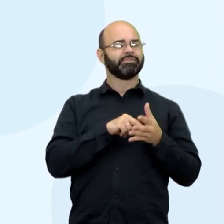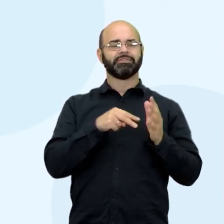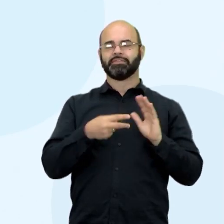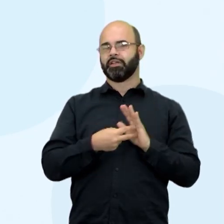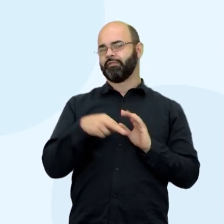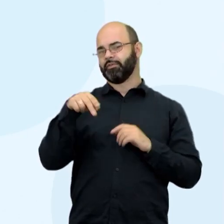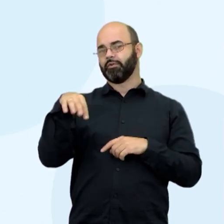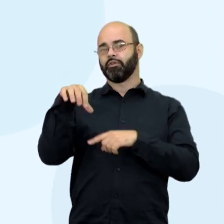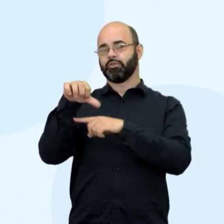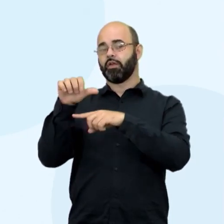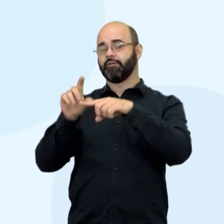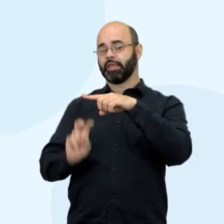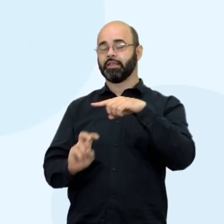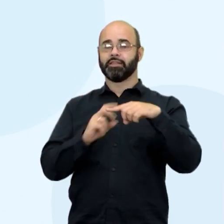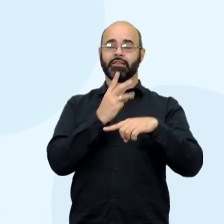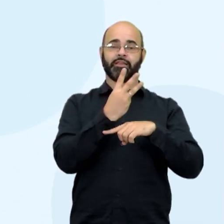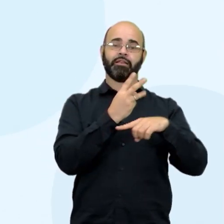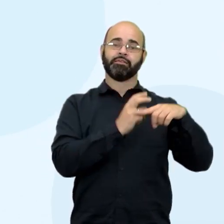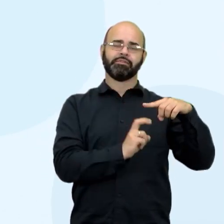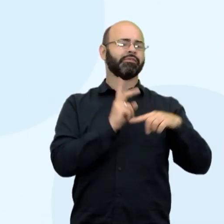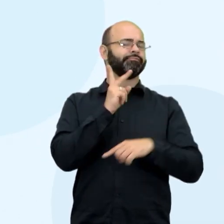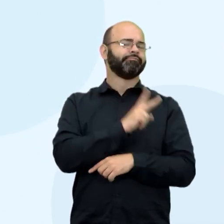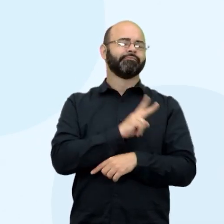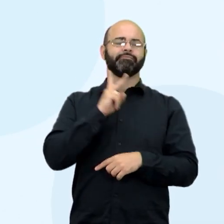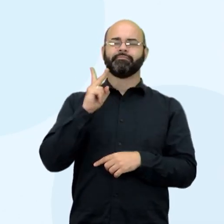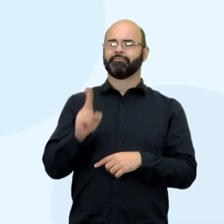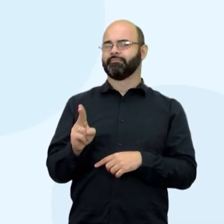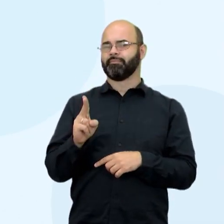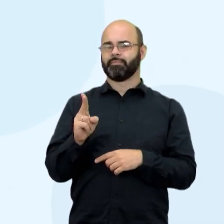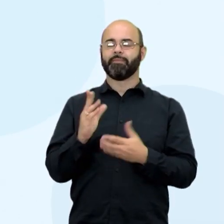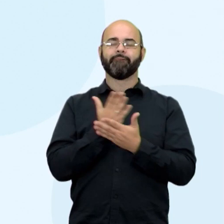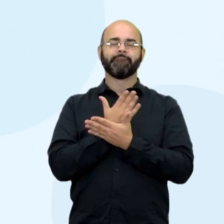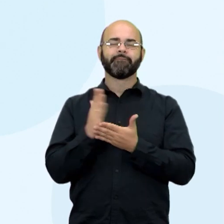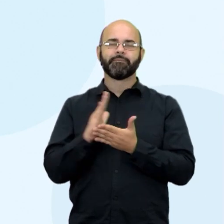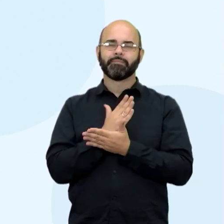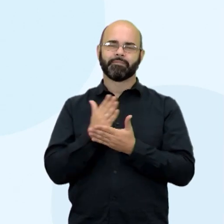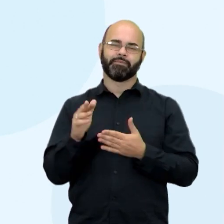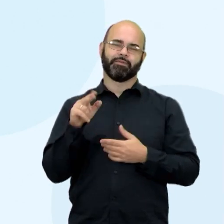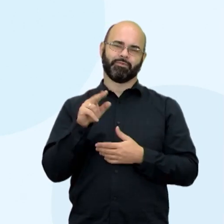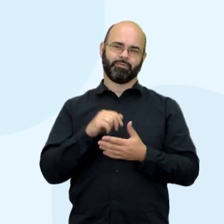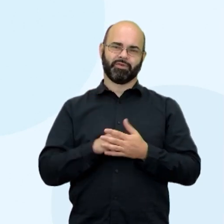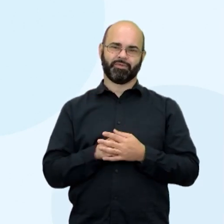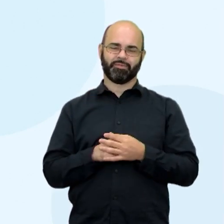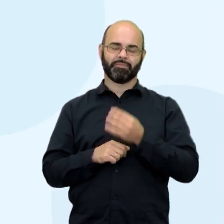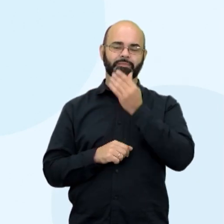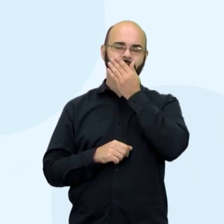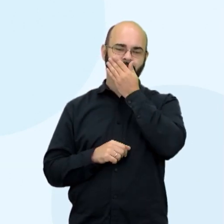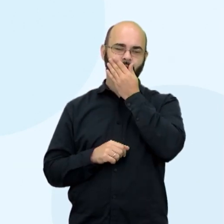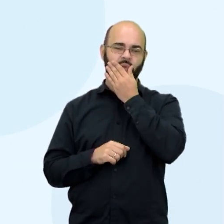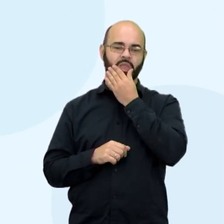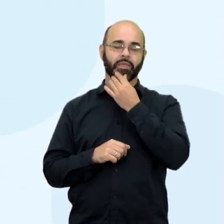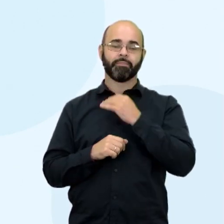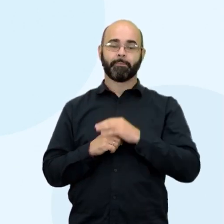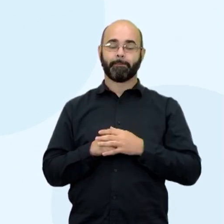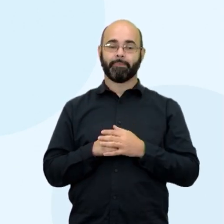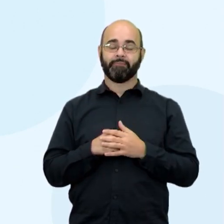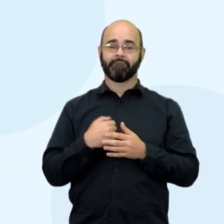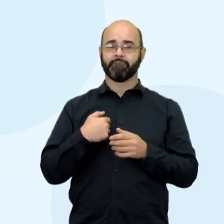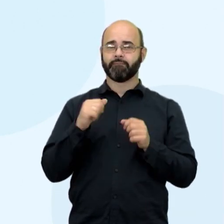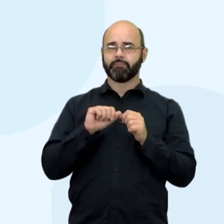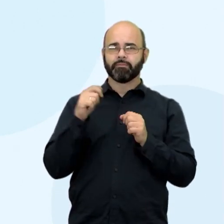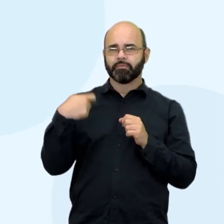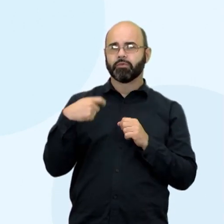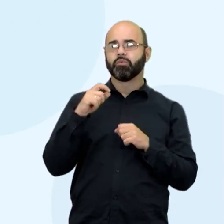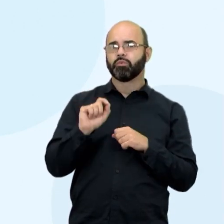que 9 para 15. É a mesma fração. A única coisa que eu preciso fazer é dividir o número de